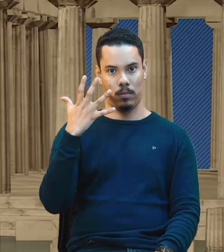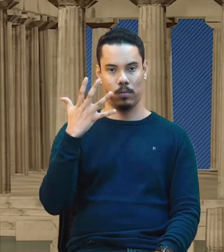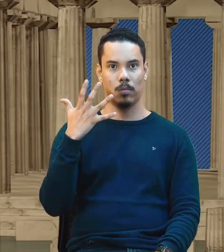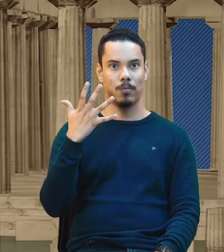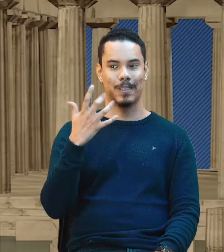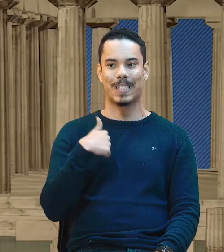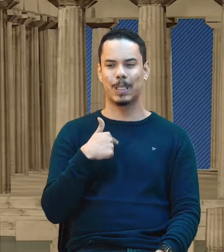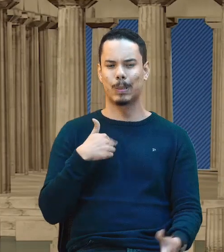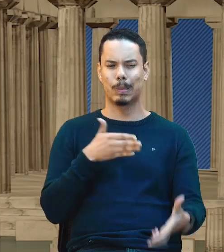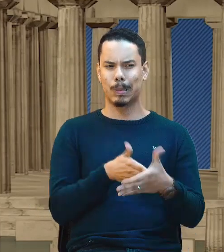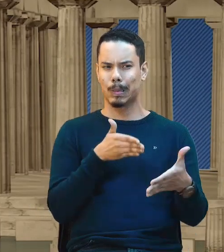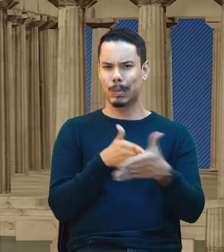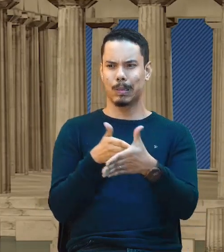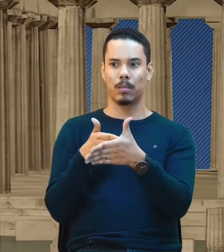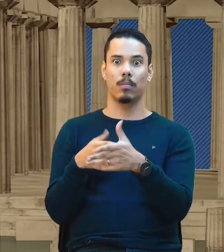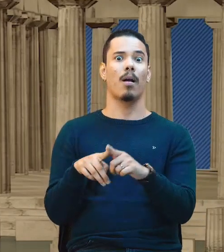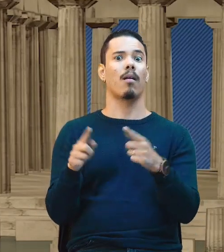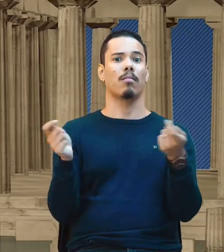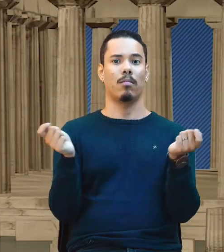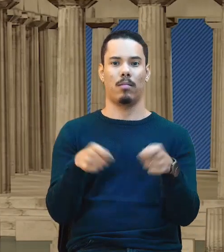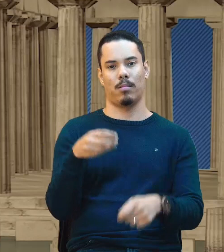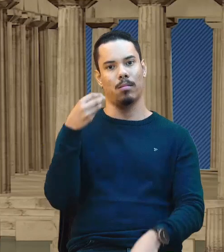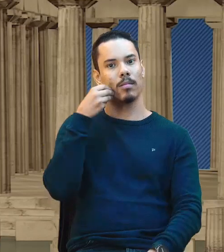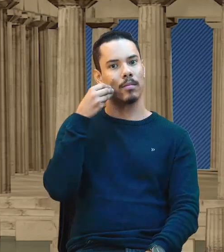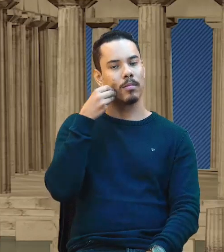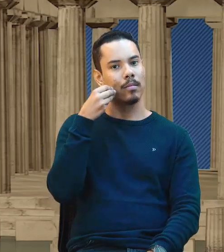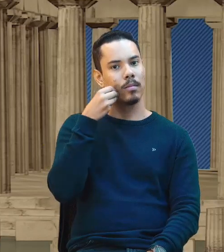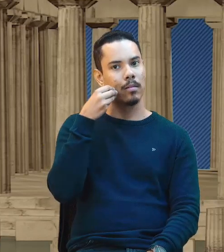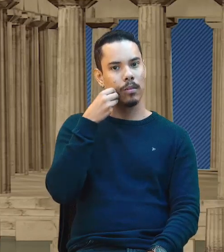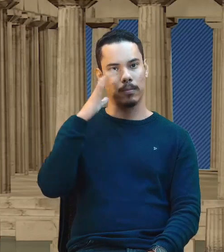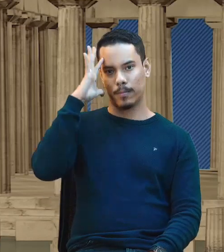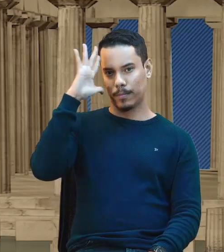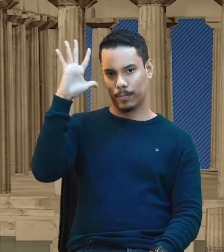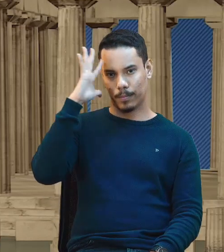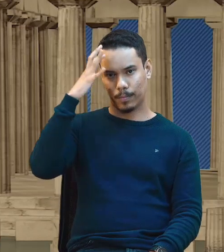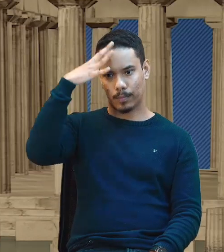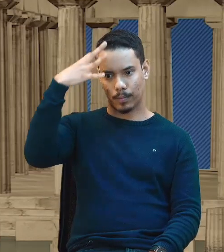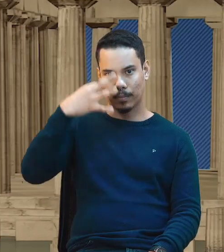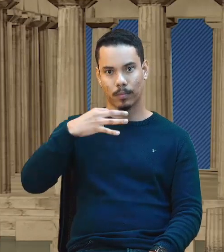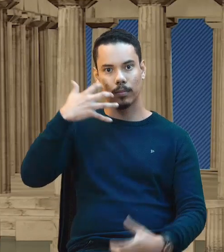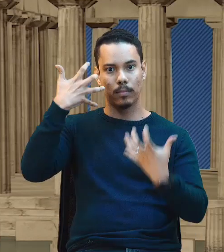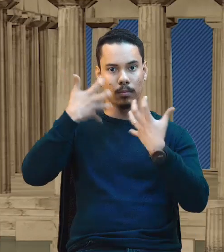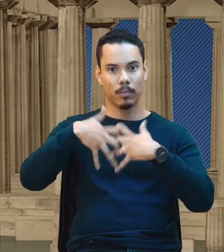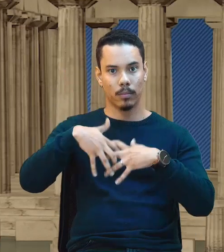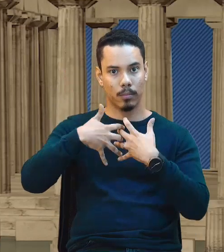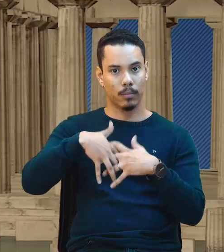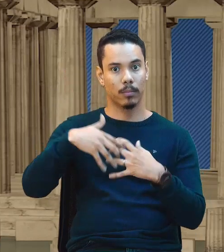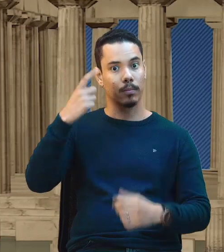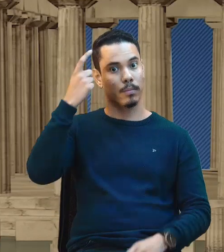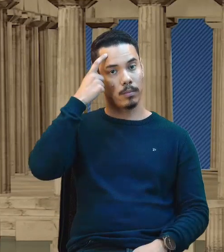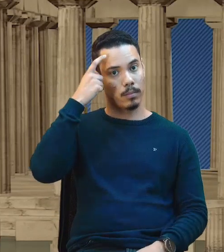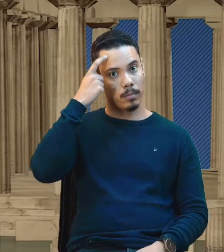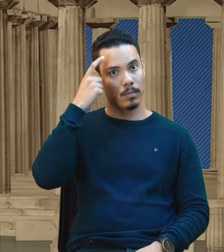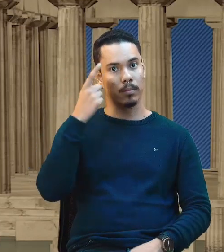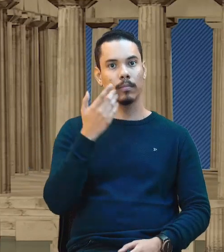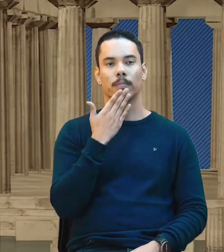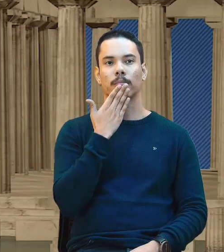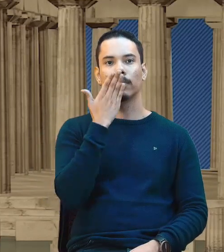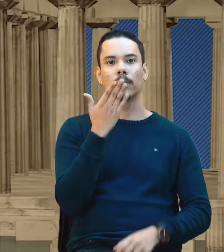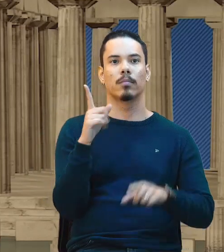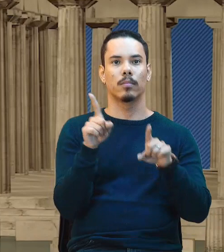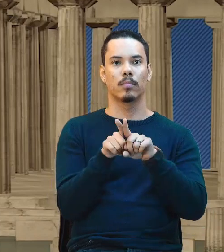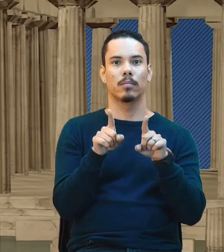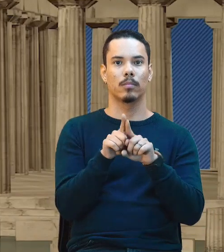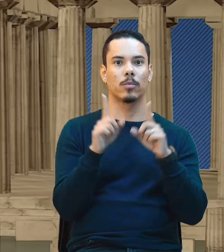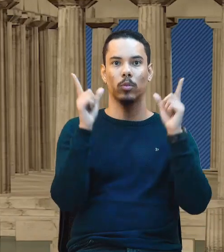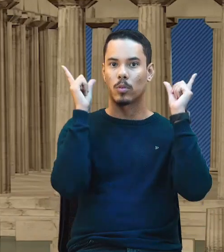saída. Mas tente, né? Mediante sua reflexão, seu pensamento. Peça também, os gregos não faziam